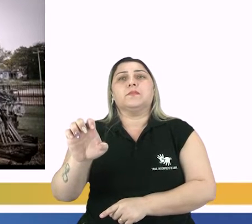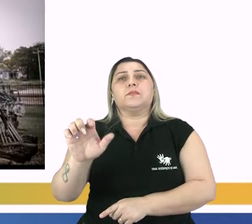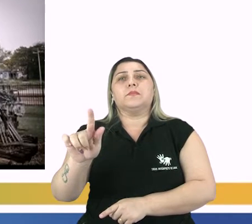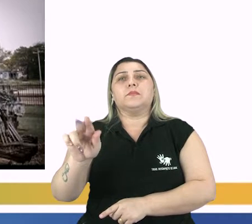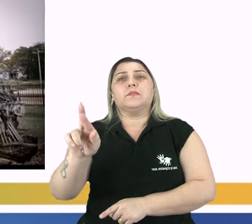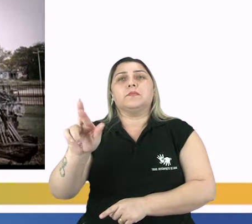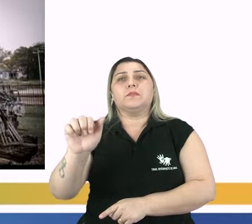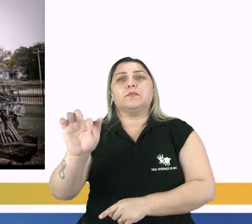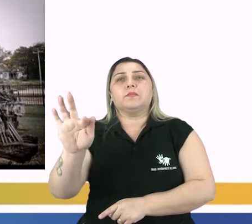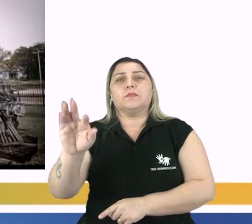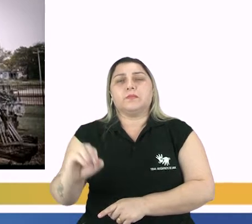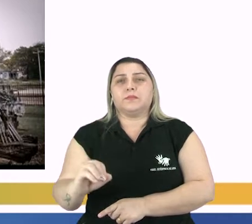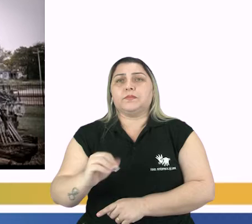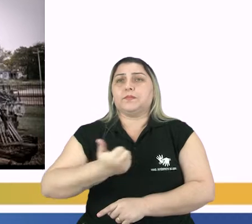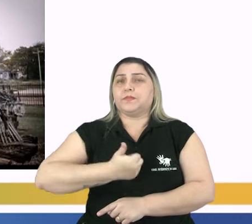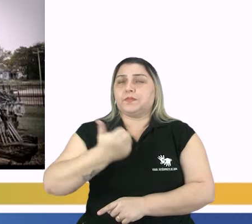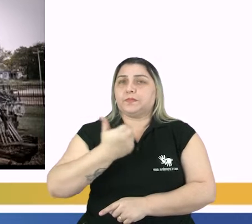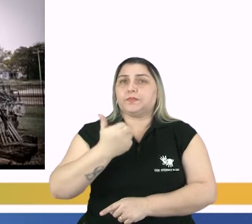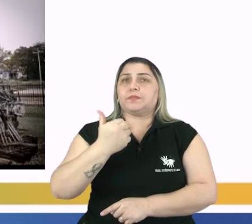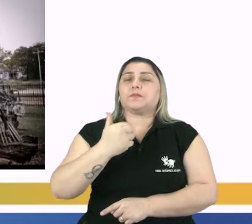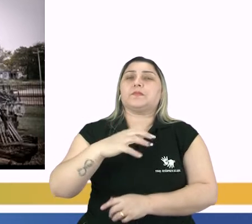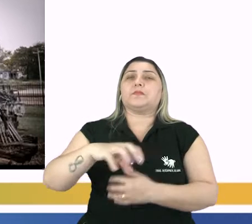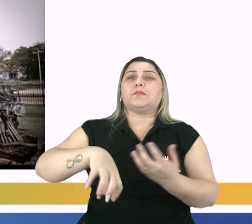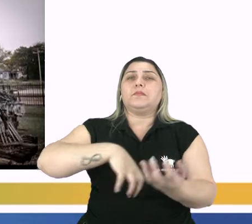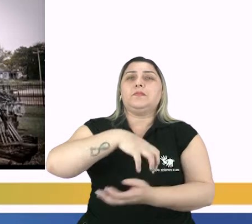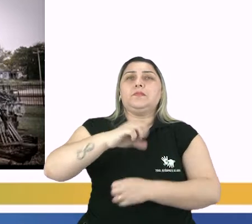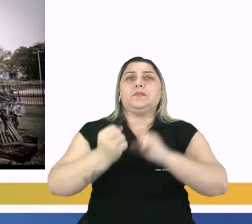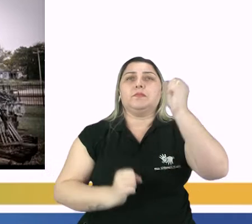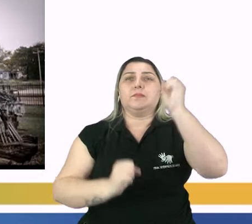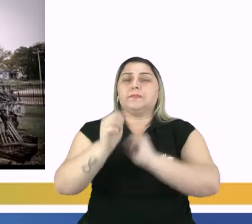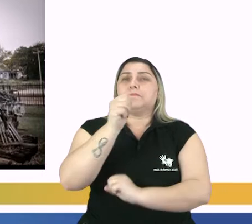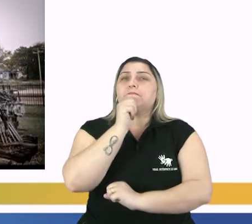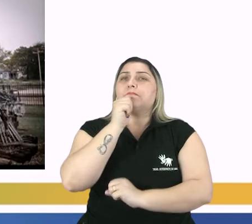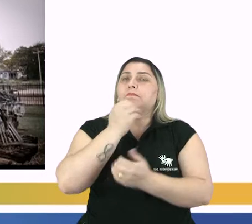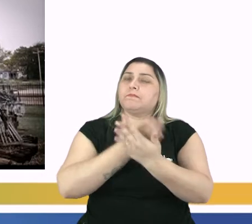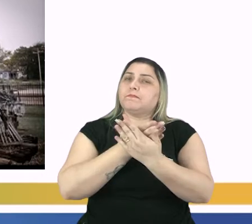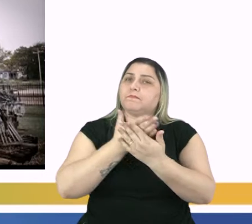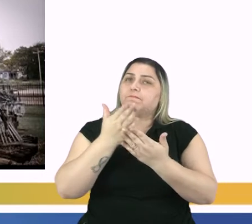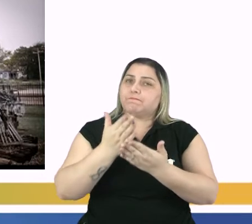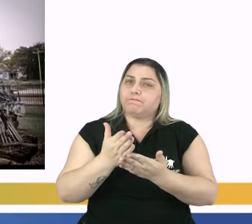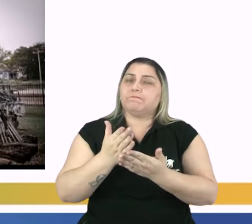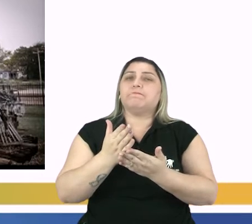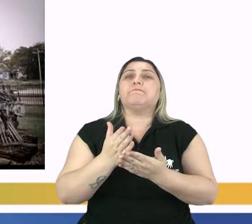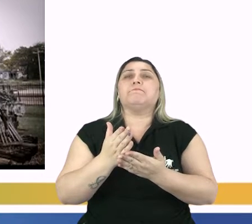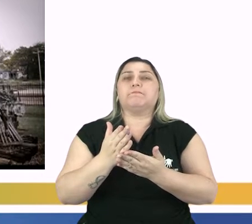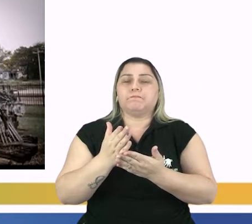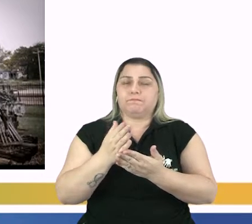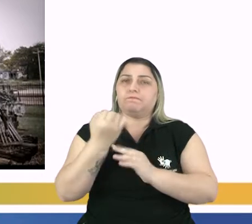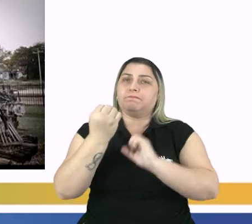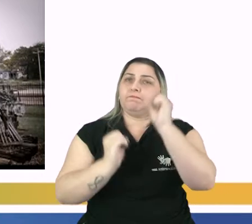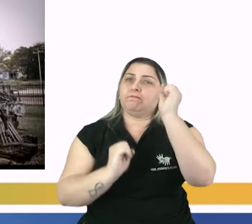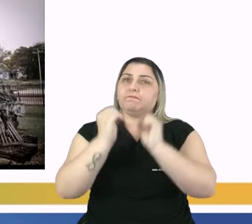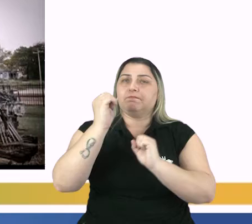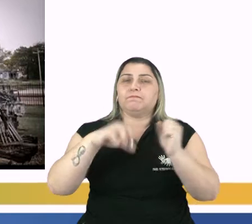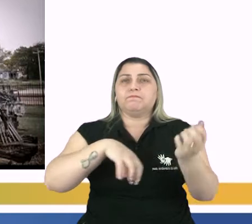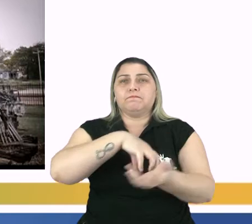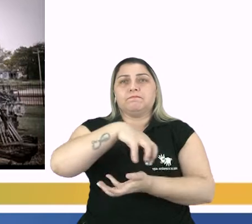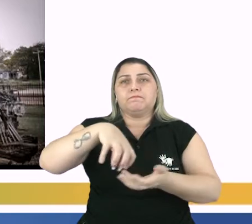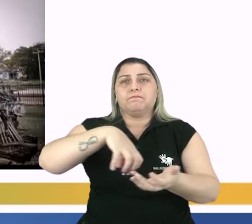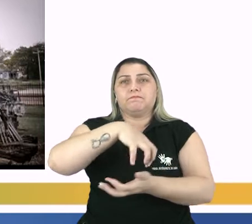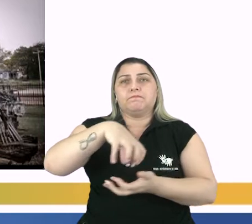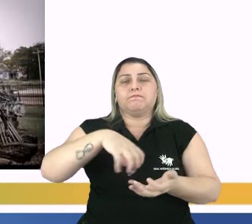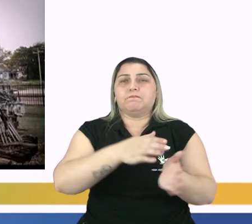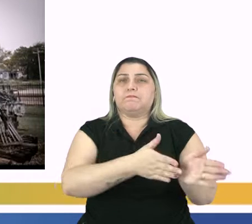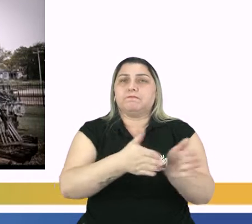era o marco da primeira Revolução Industrial, quando ainda começava-se o ciclo das revoluções industriais.